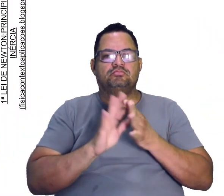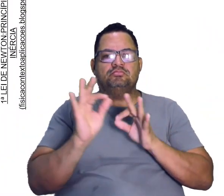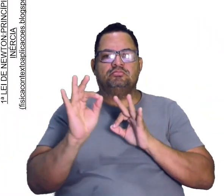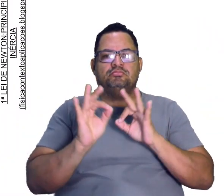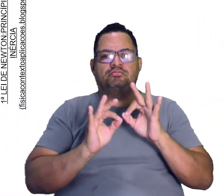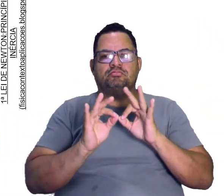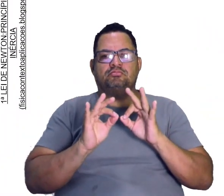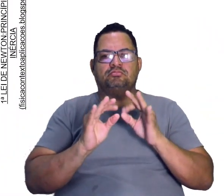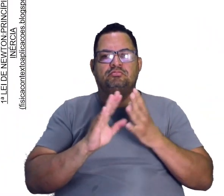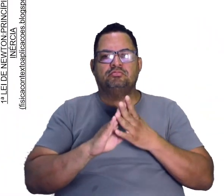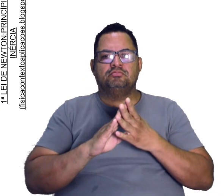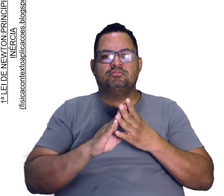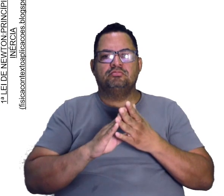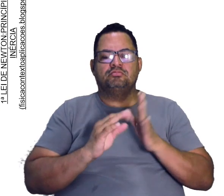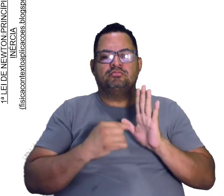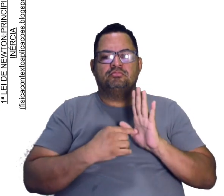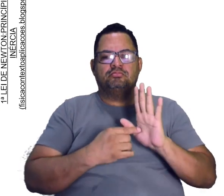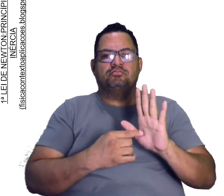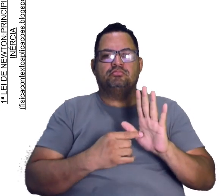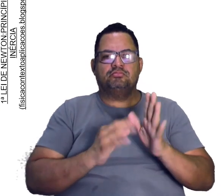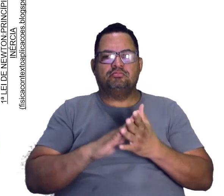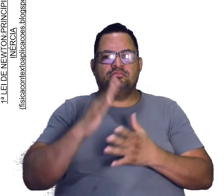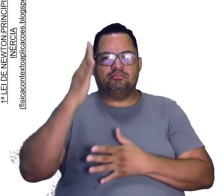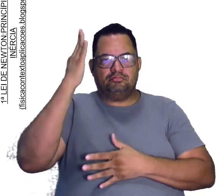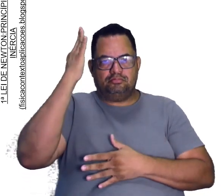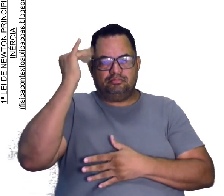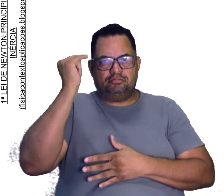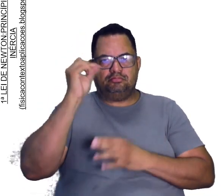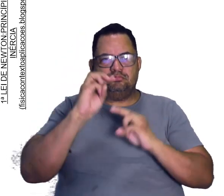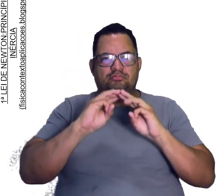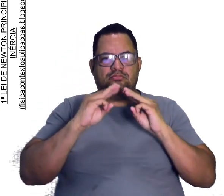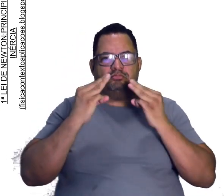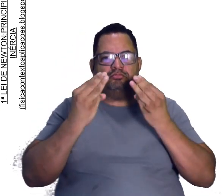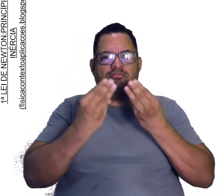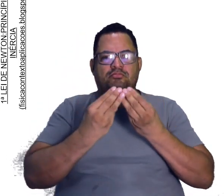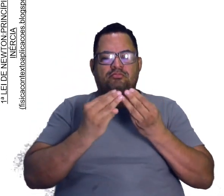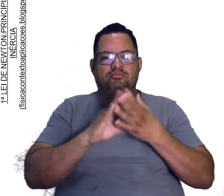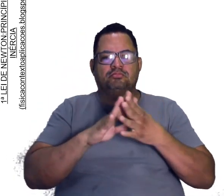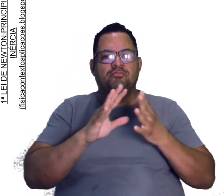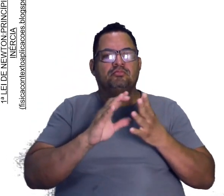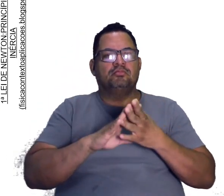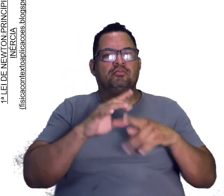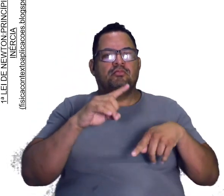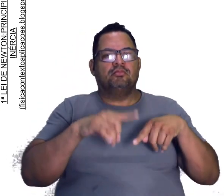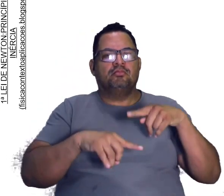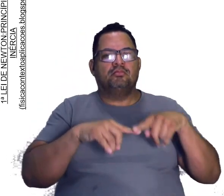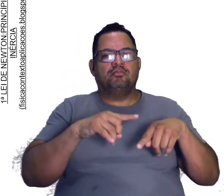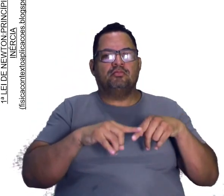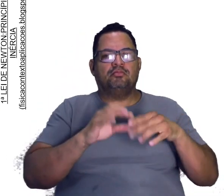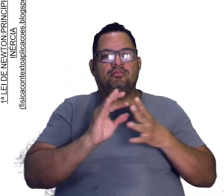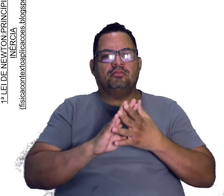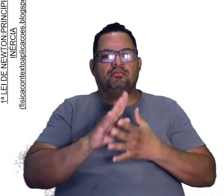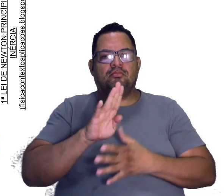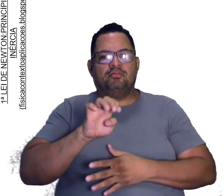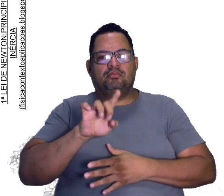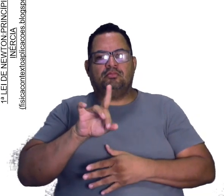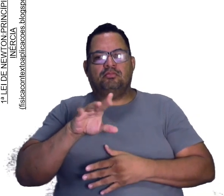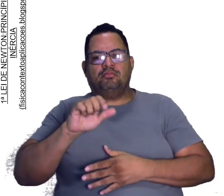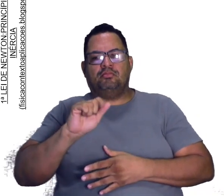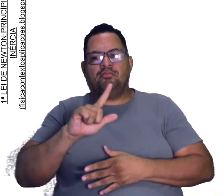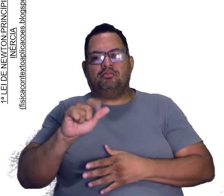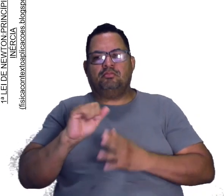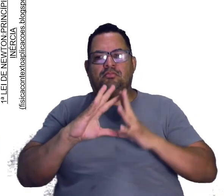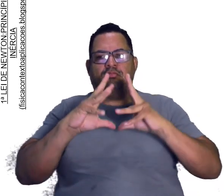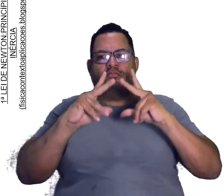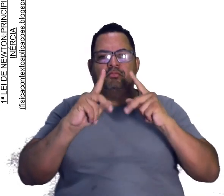expressar essas massas. Sabemos que a massa de um corpo é uma grandeza, quer dizer, grandeza,